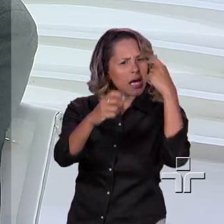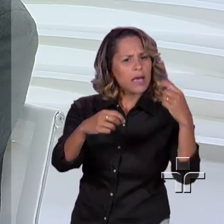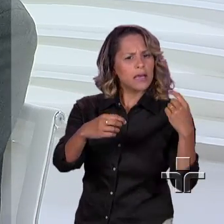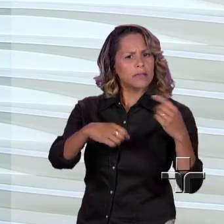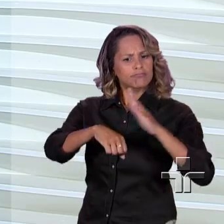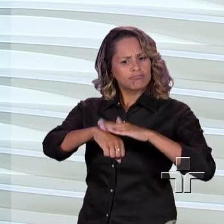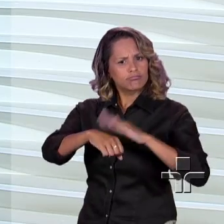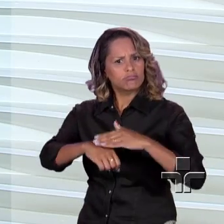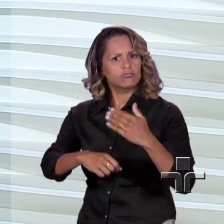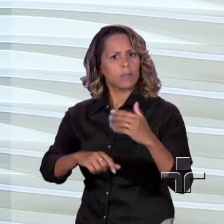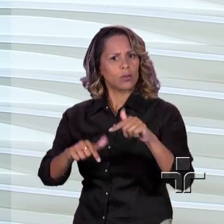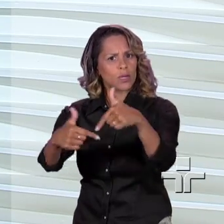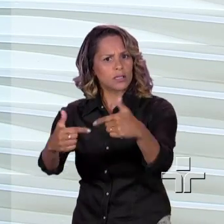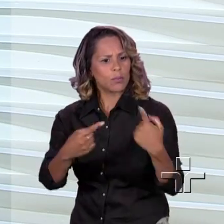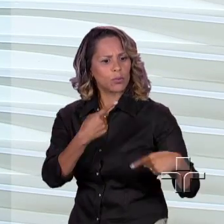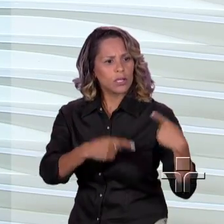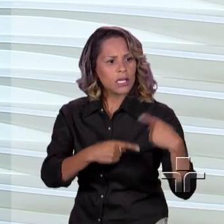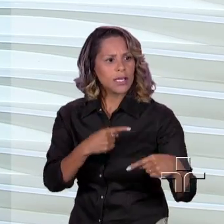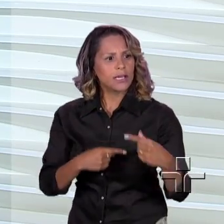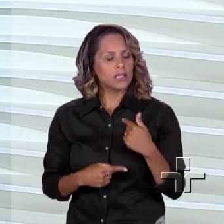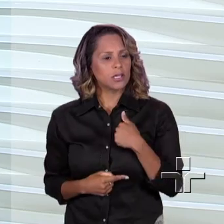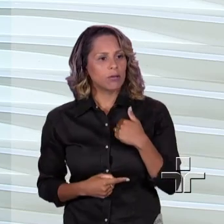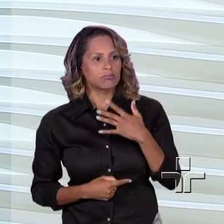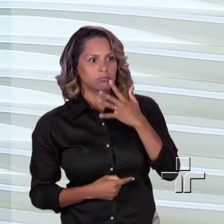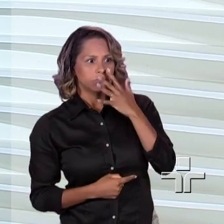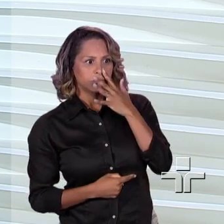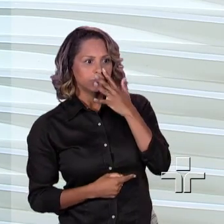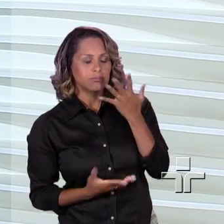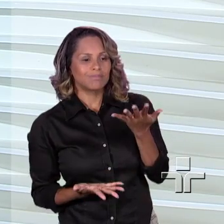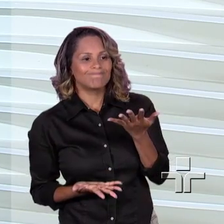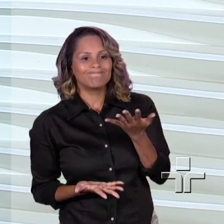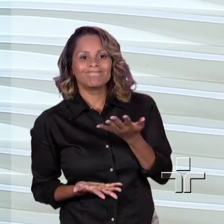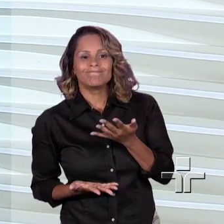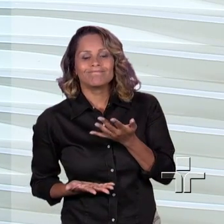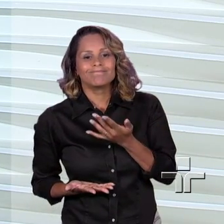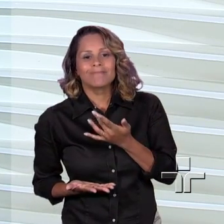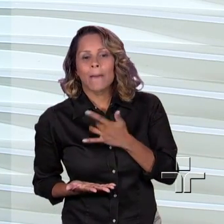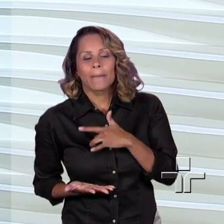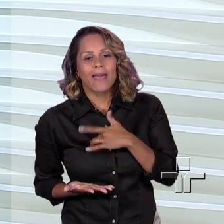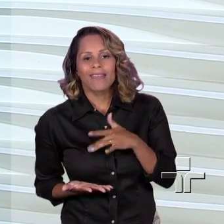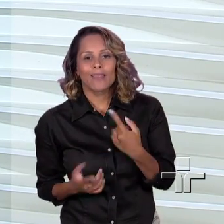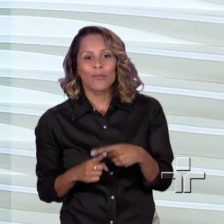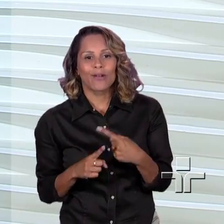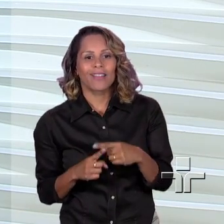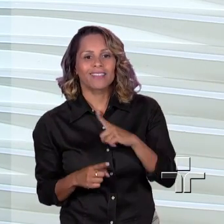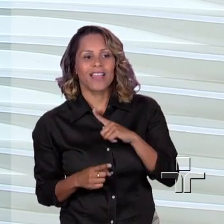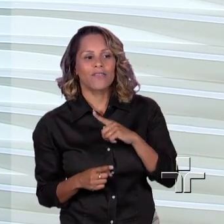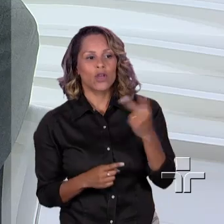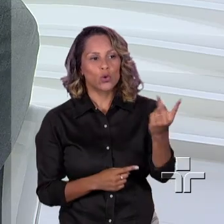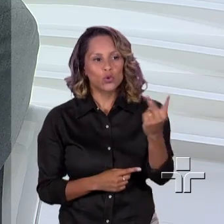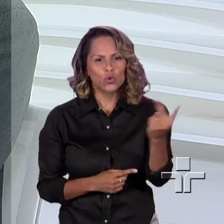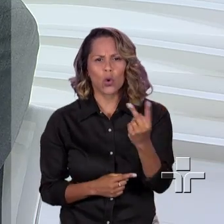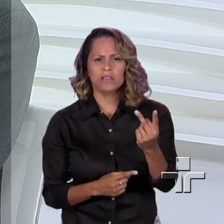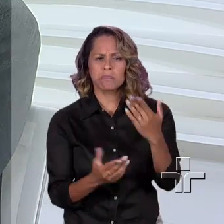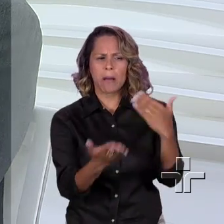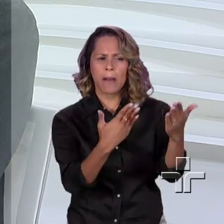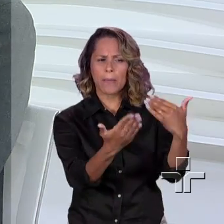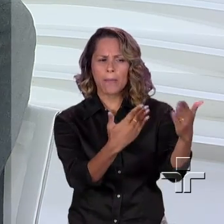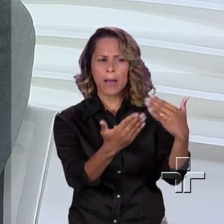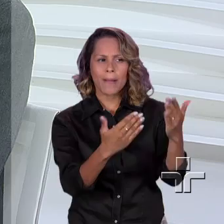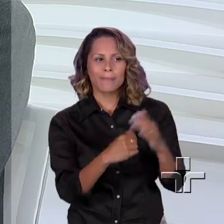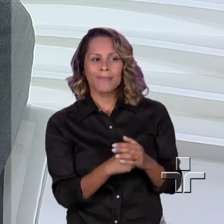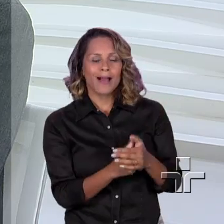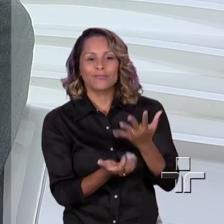política do intelectual. É uma pena que não foi gravado esse diálogo entre as 2 pessoas, 2 personalidades muito